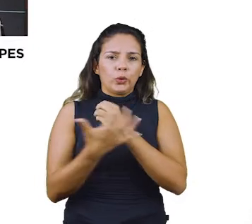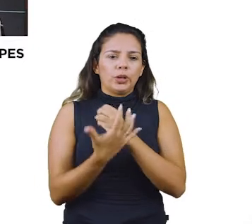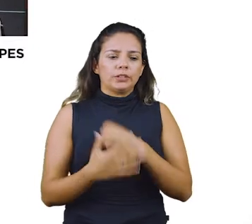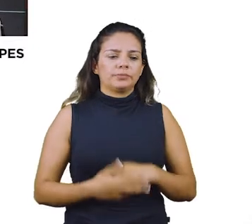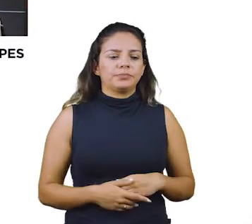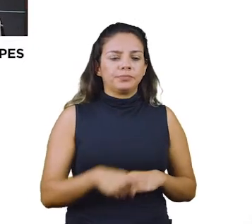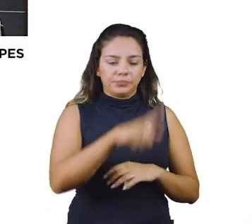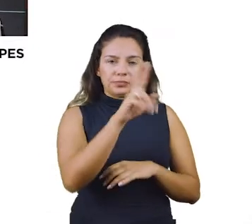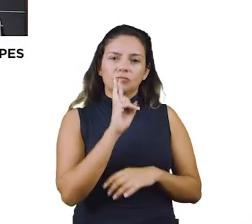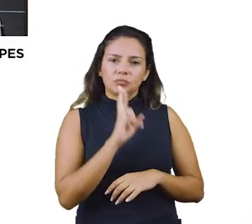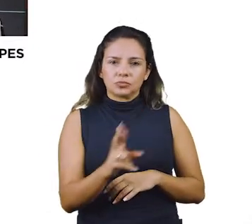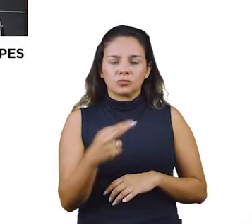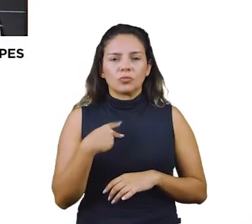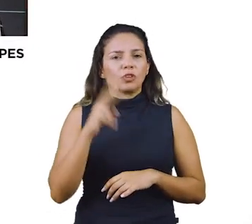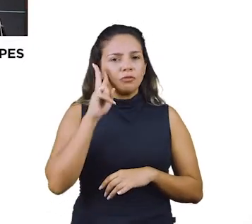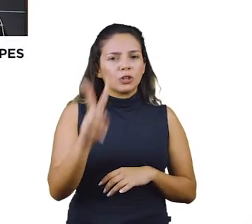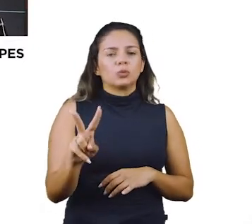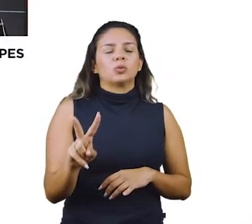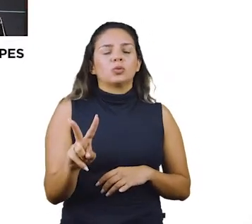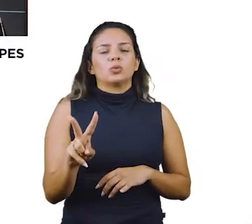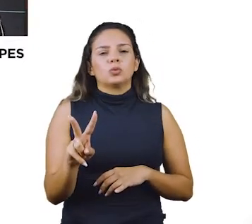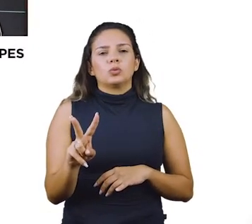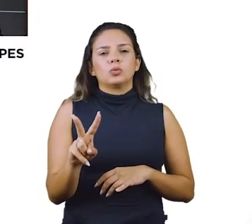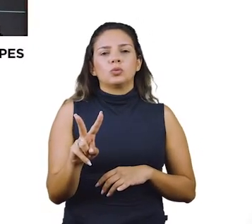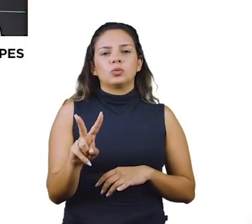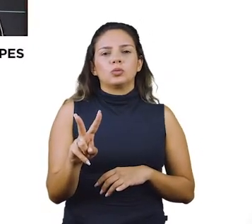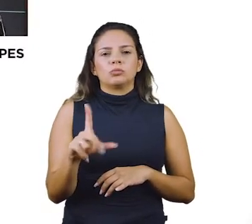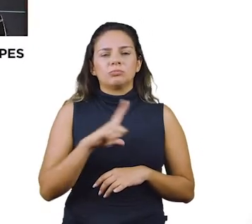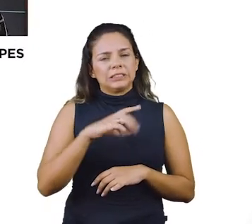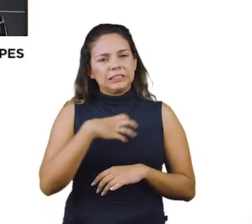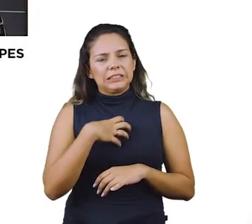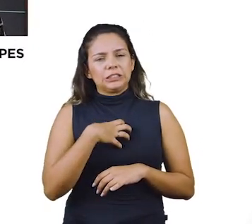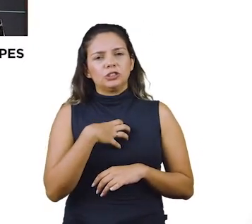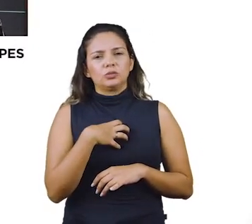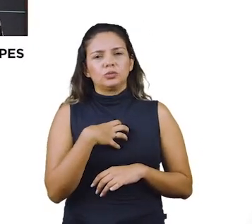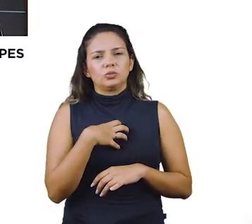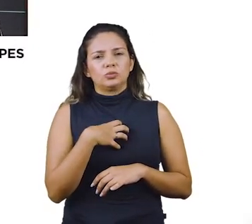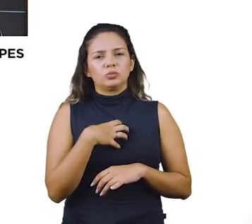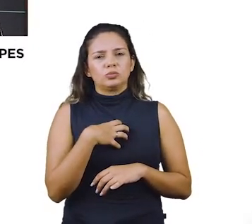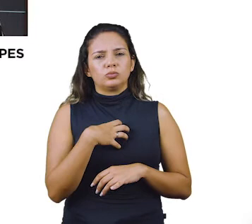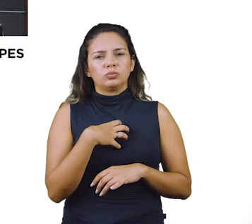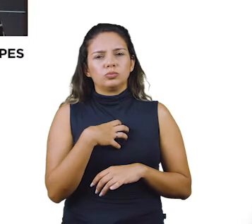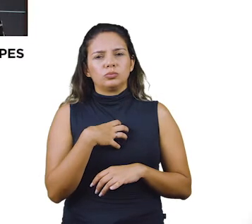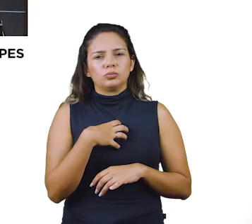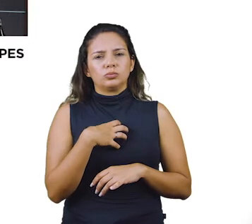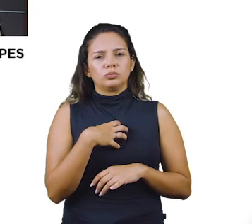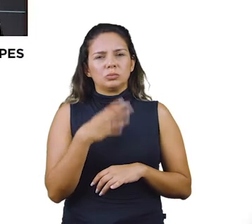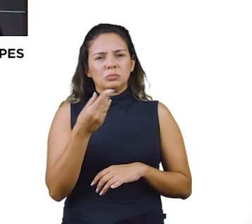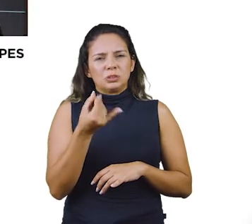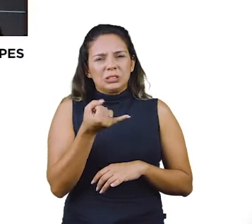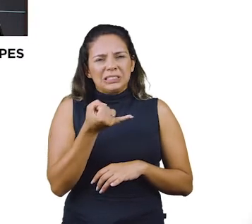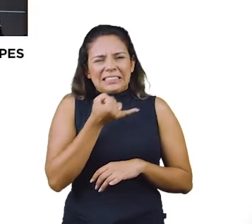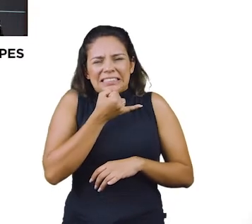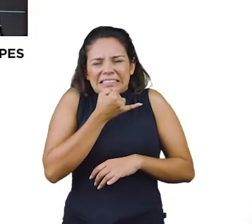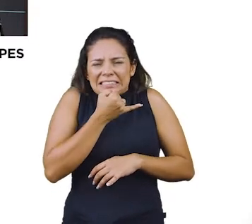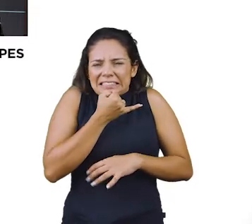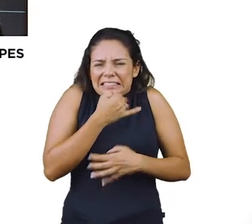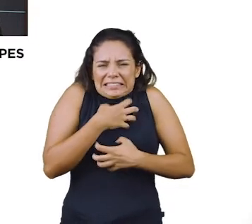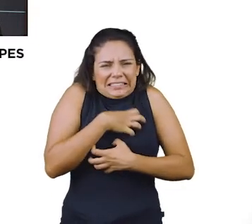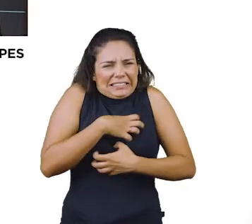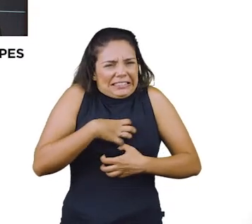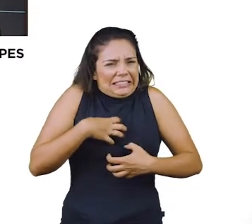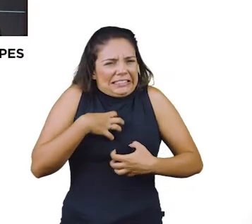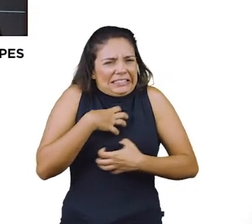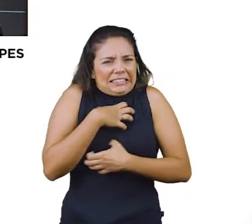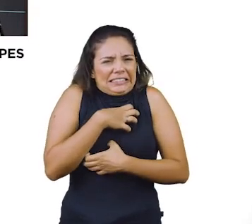Luiz, eu tenho visto e tenho sentido isso tudo com muita perplexidade,